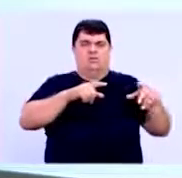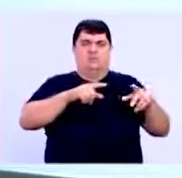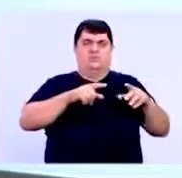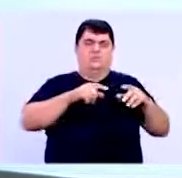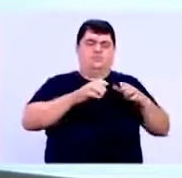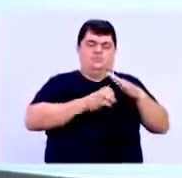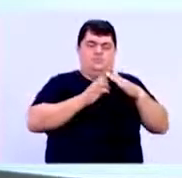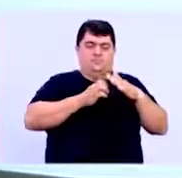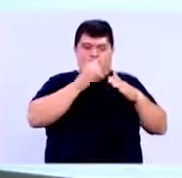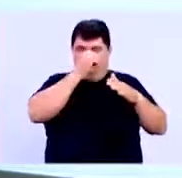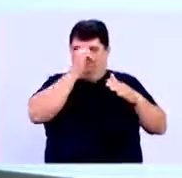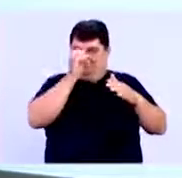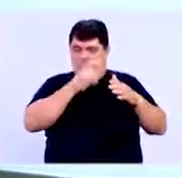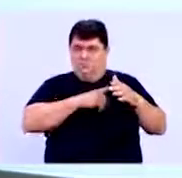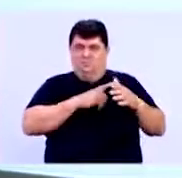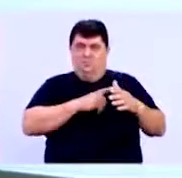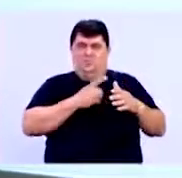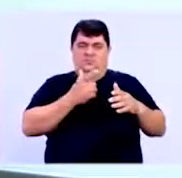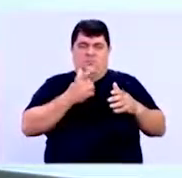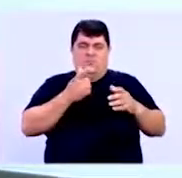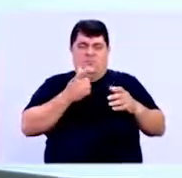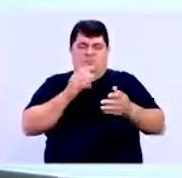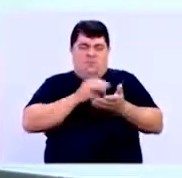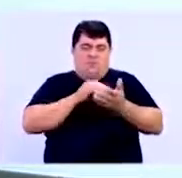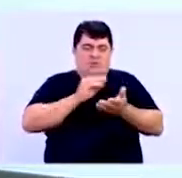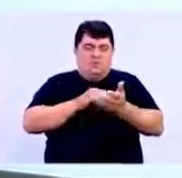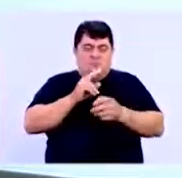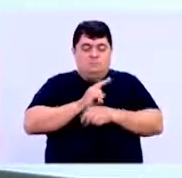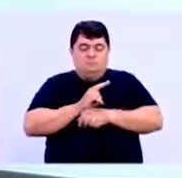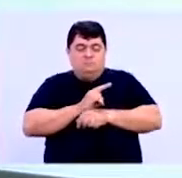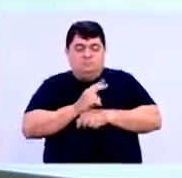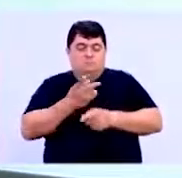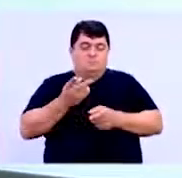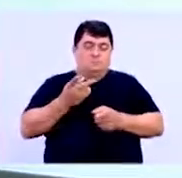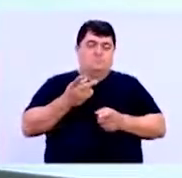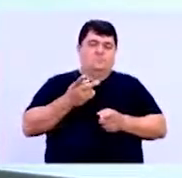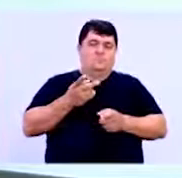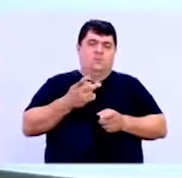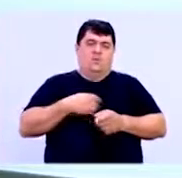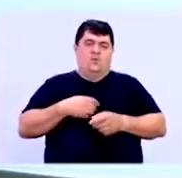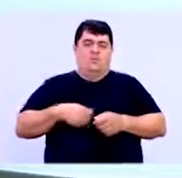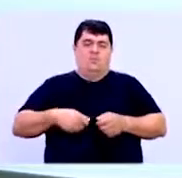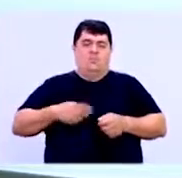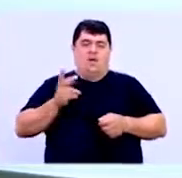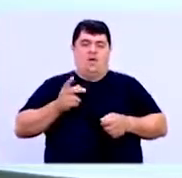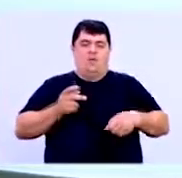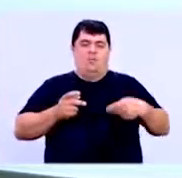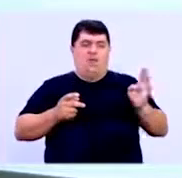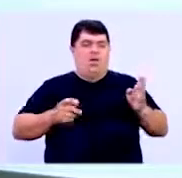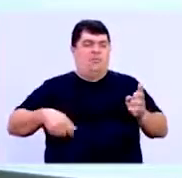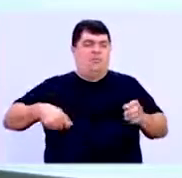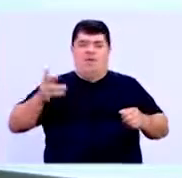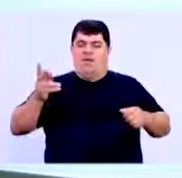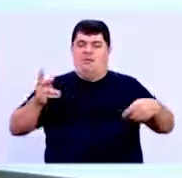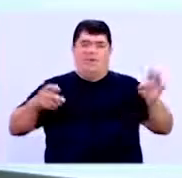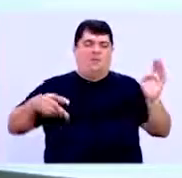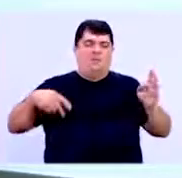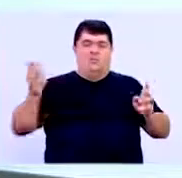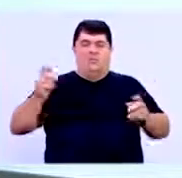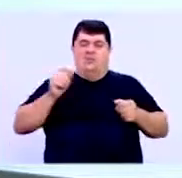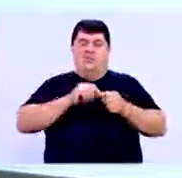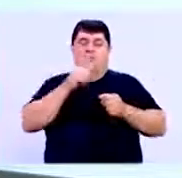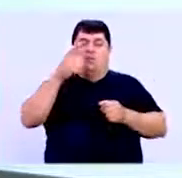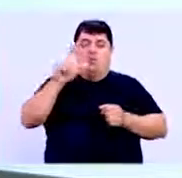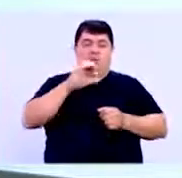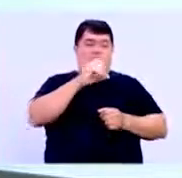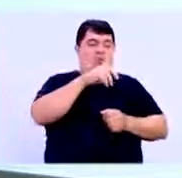determinada situação, pela falta de gerenciamento, pela falta de percepção, ela gasta aquele recurso. E aí ela já precisa fazer um